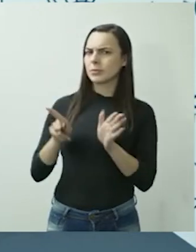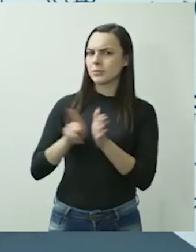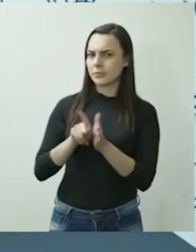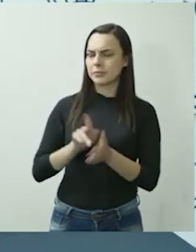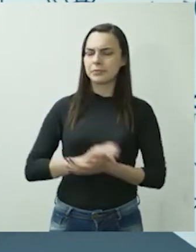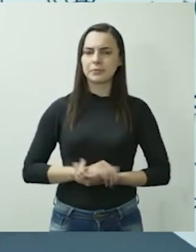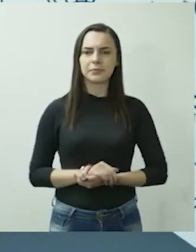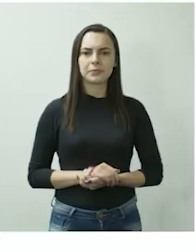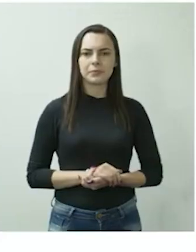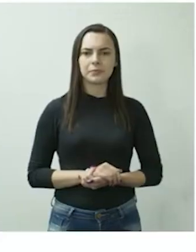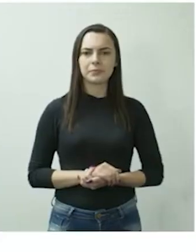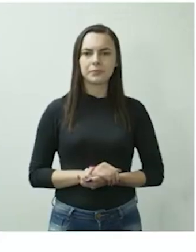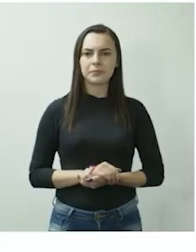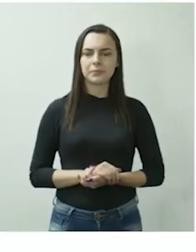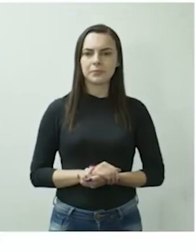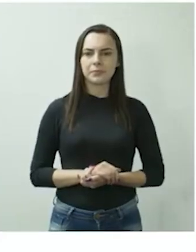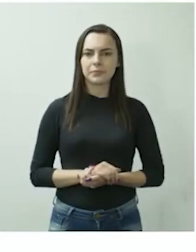lá.